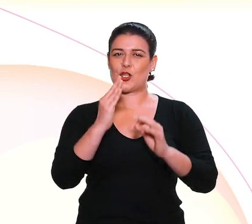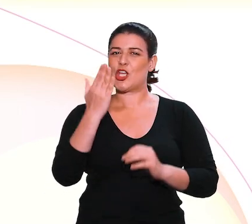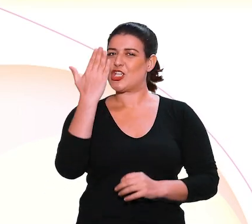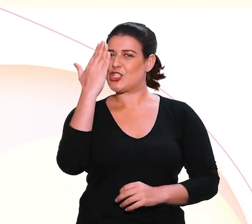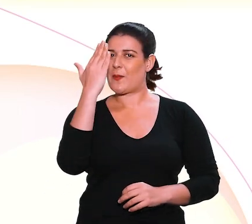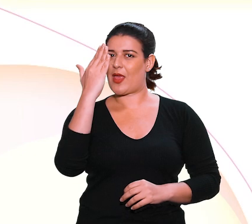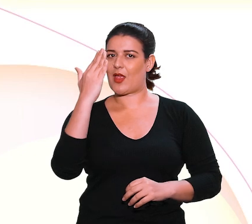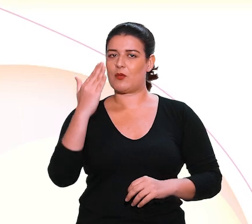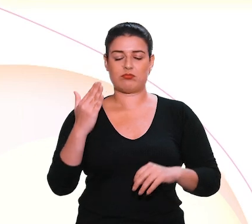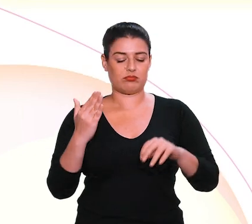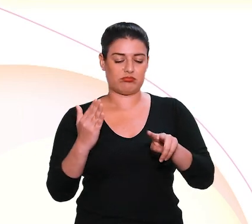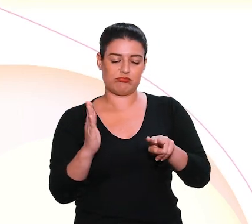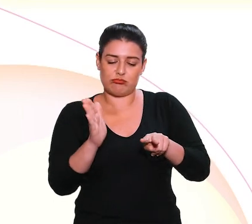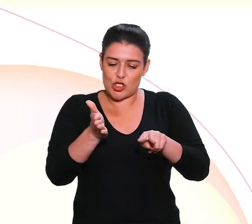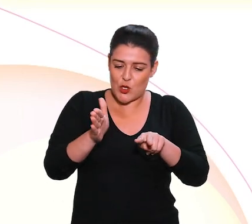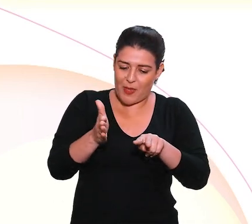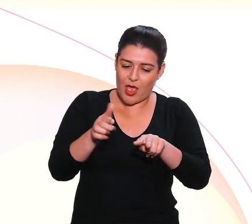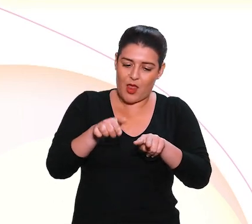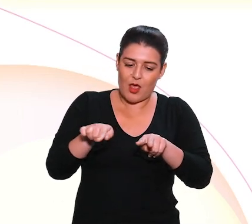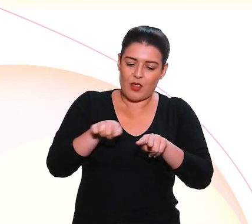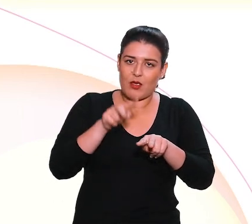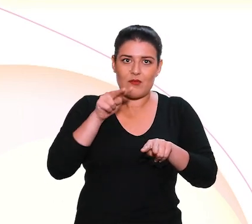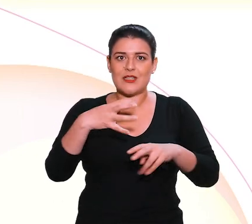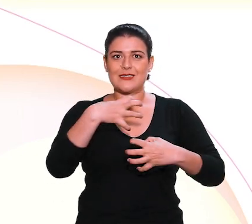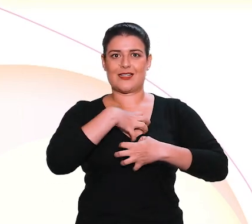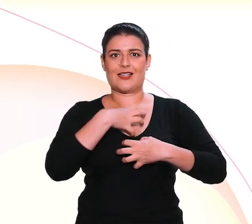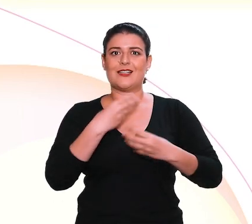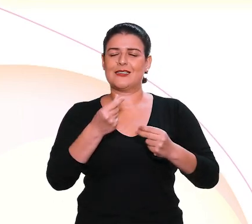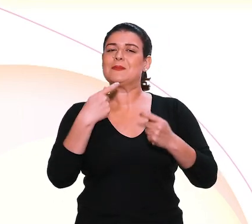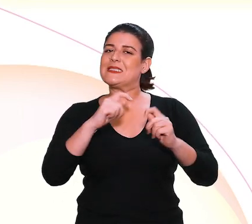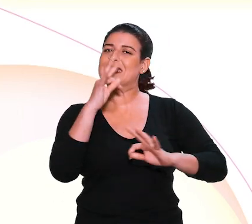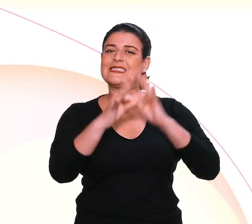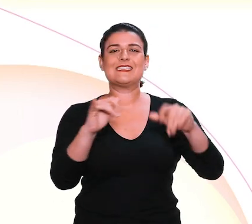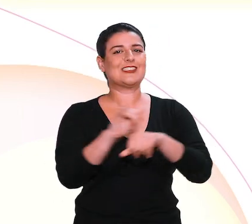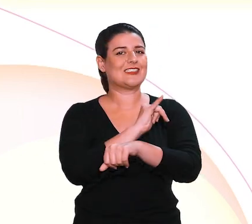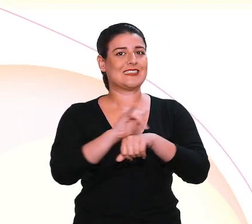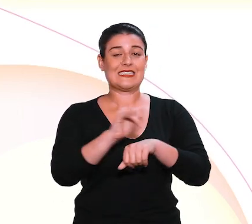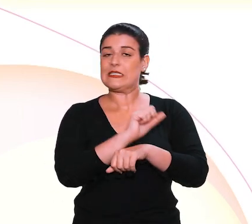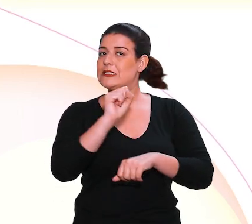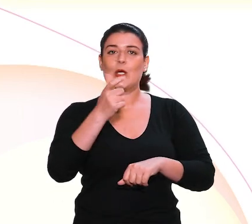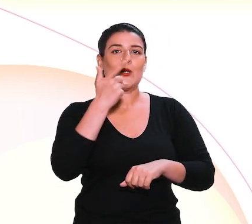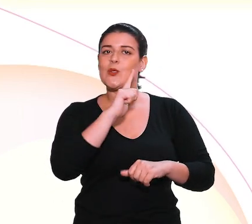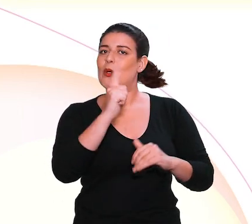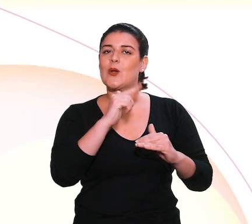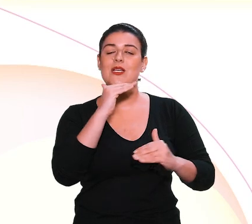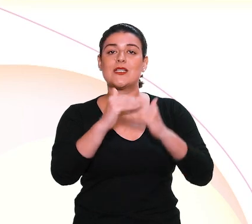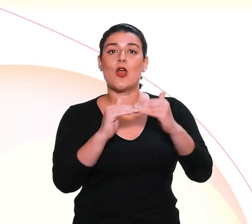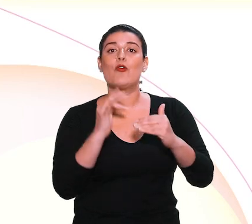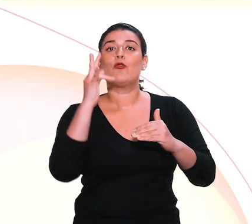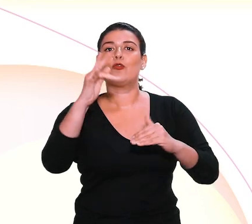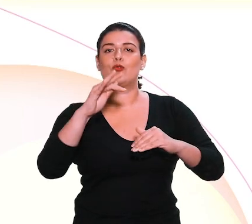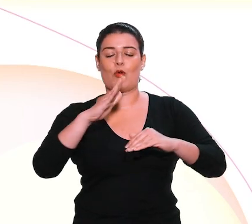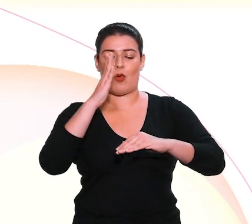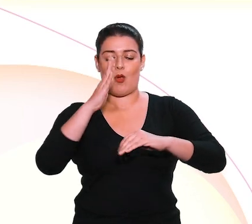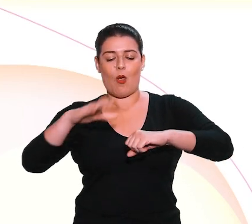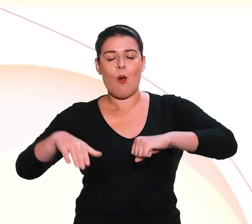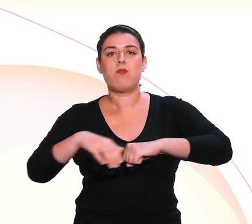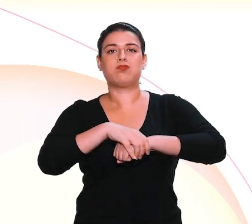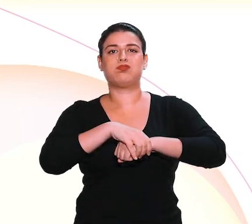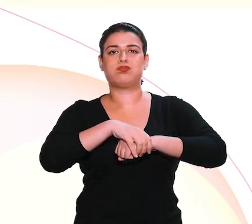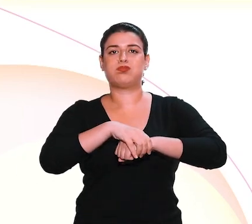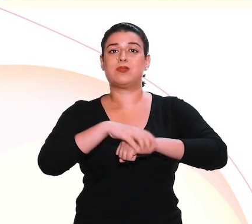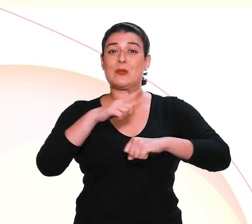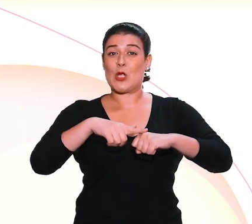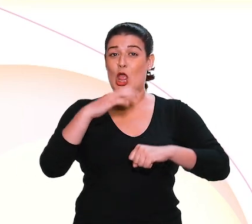ajudam bastante também, são muito interessantes. A gente tem que fazer essas técnicas, por quê? Senão o paciente ele não vai conseguir protetizar adequadamente, porque essa